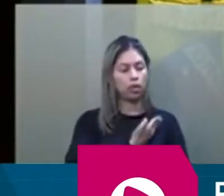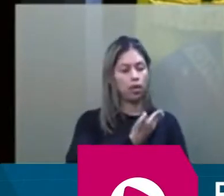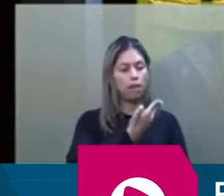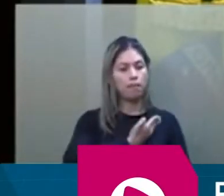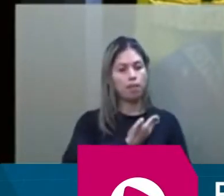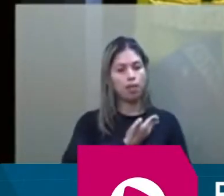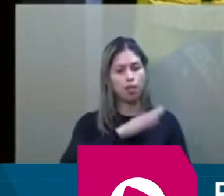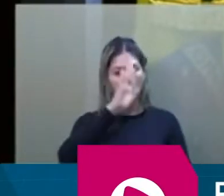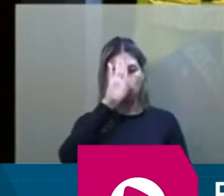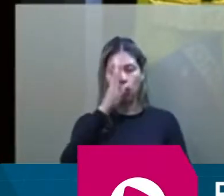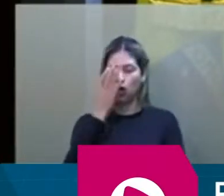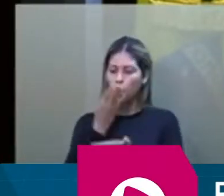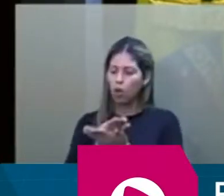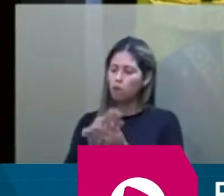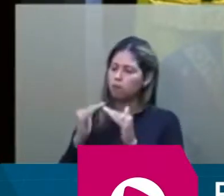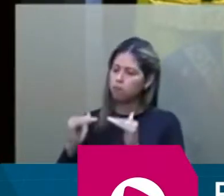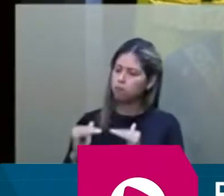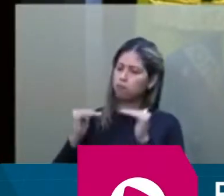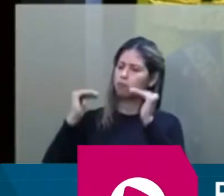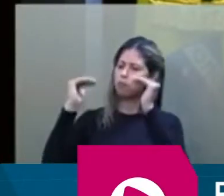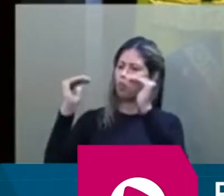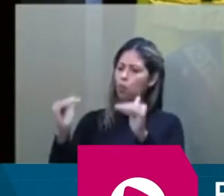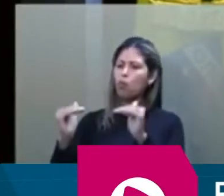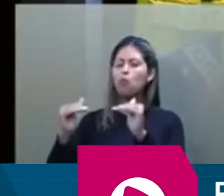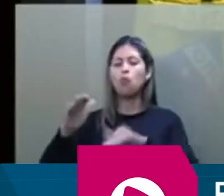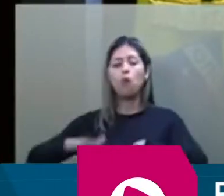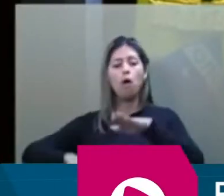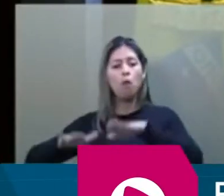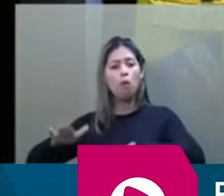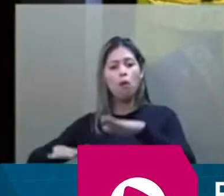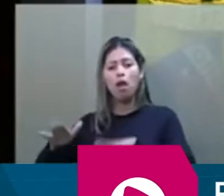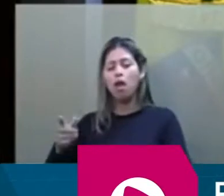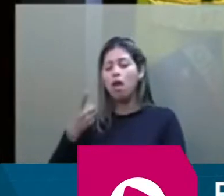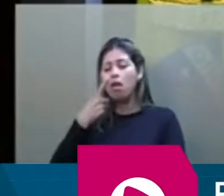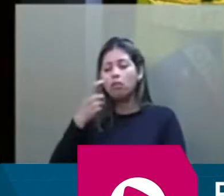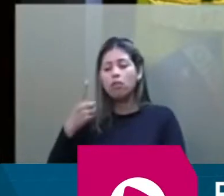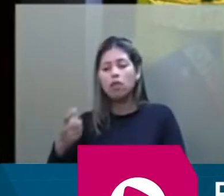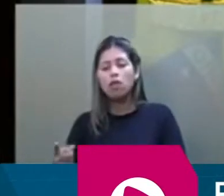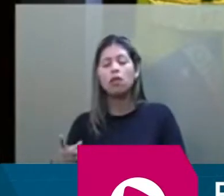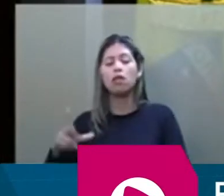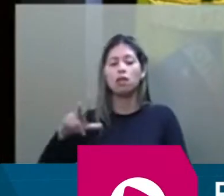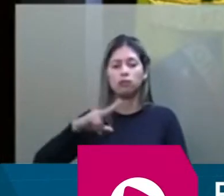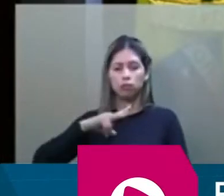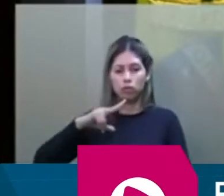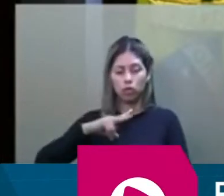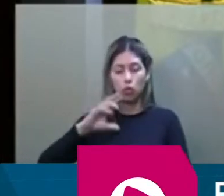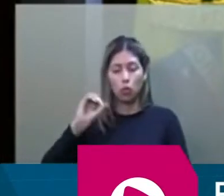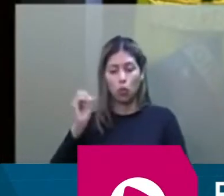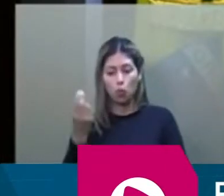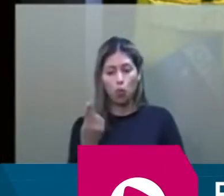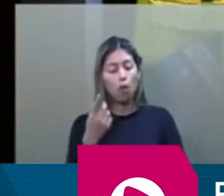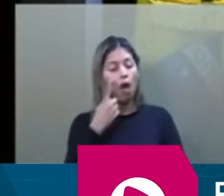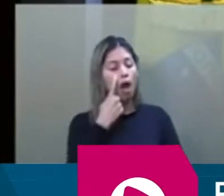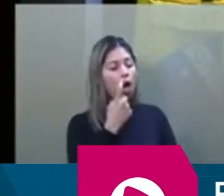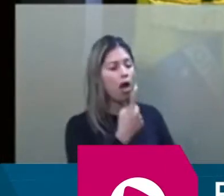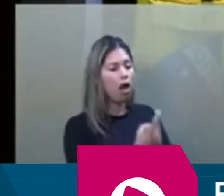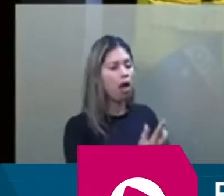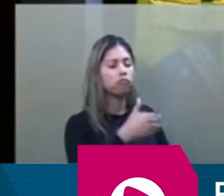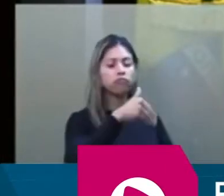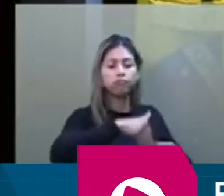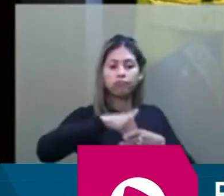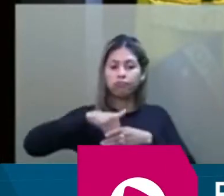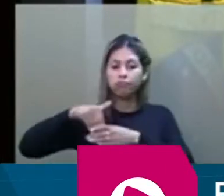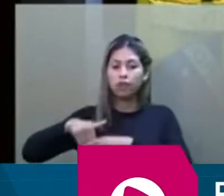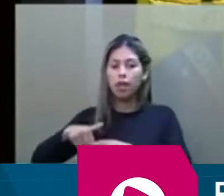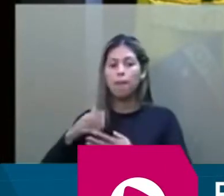está acima de qualquer interesse pessoal ou de qualquer ambição eleitoral. Meus compromissos